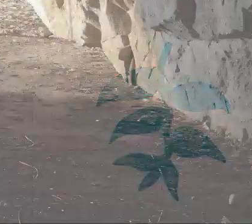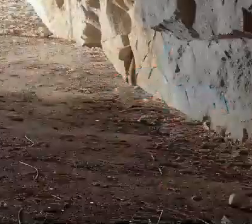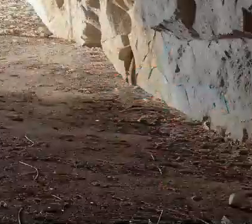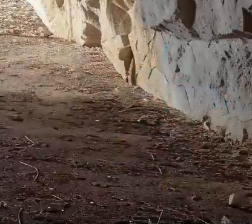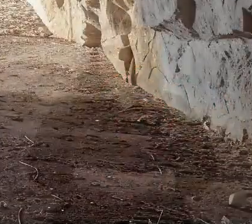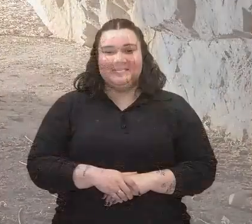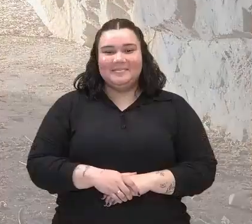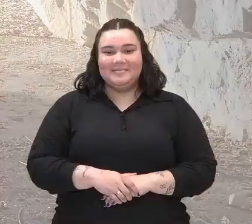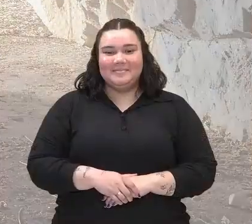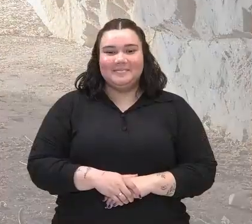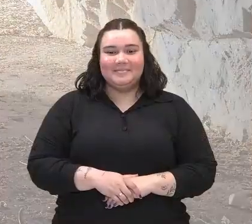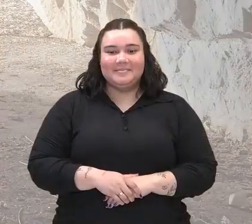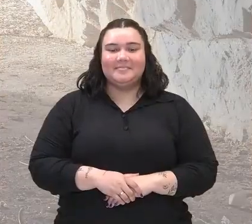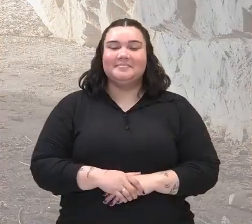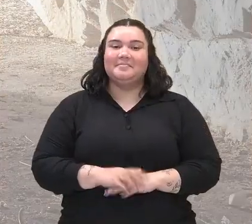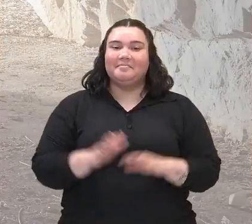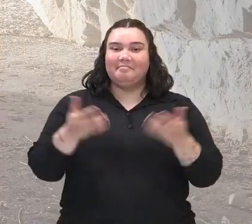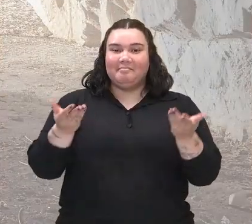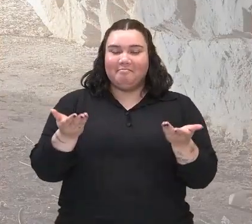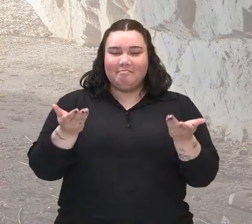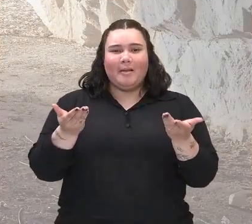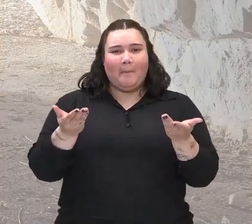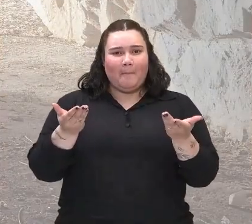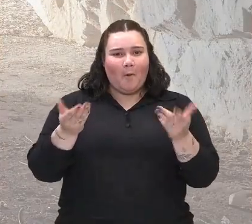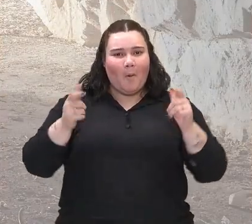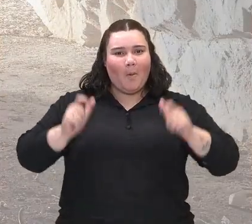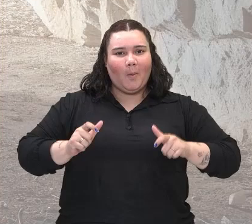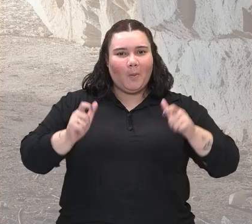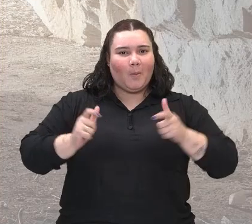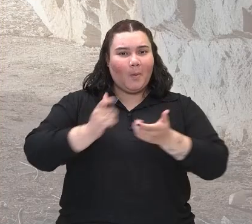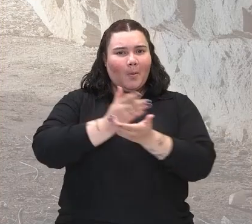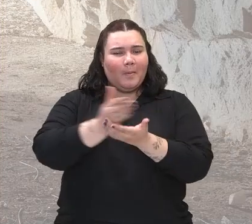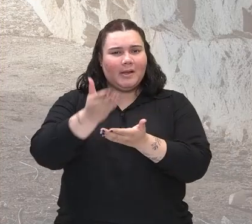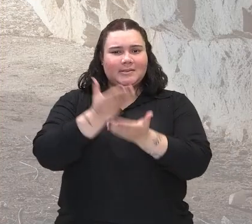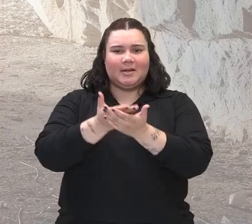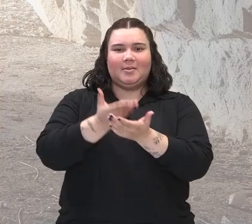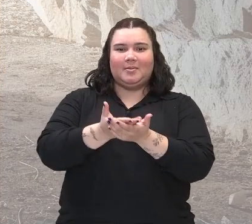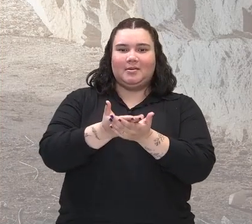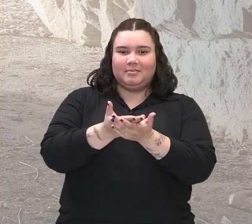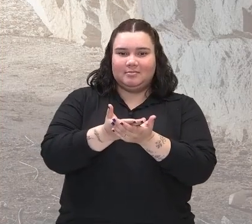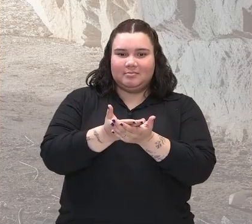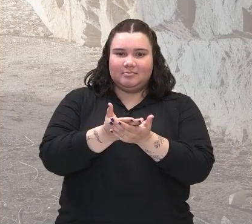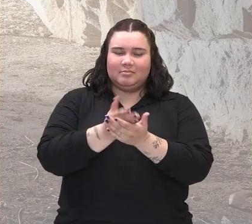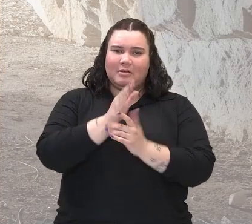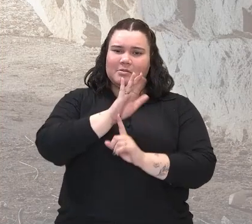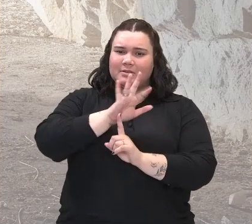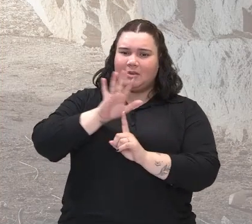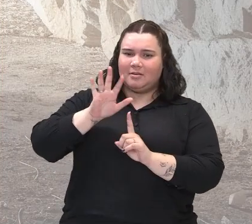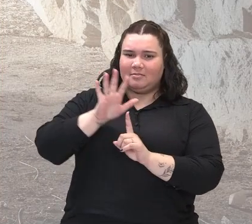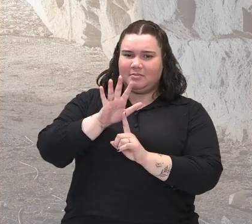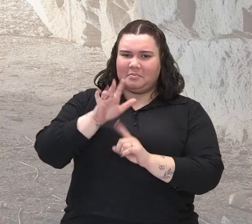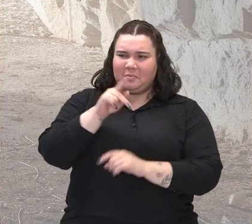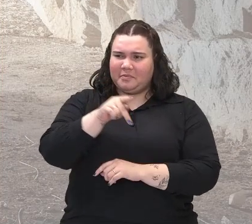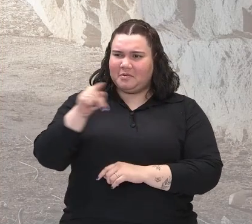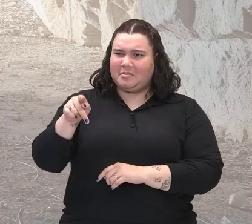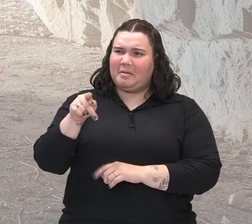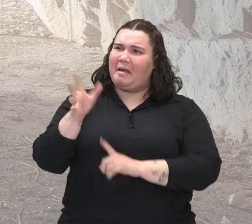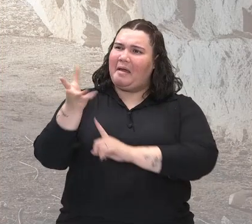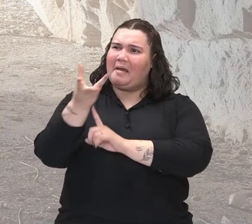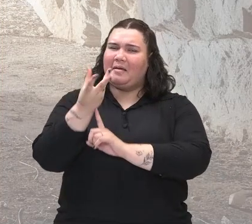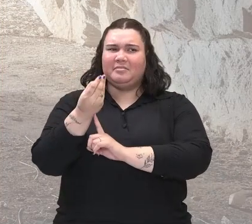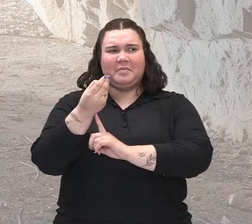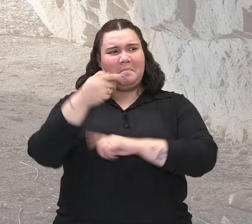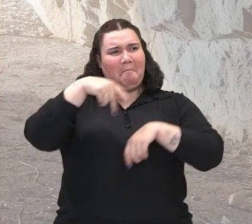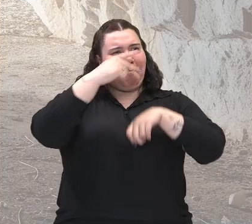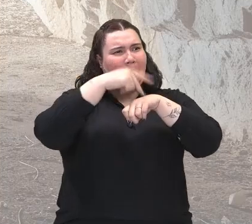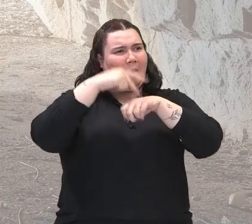artísticos e Olha onde a gente veio começar a nossa aula u a professora a senhora vai falar de arte a gente tá no meio de uma